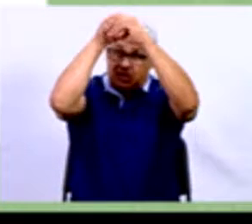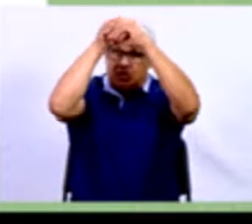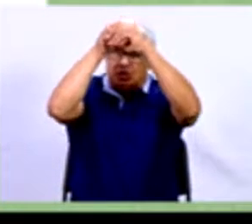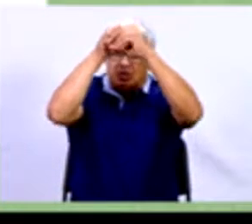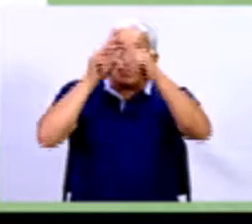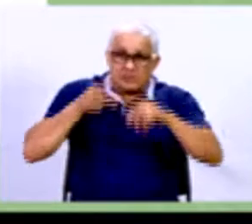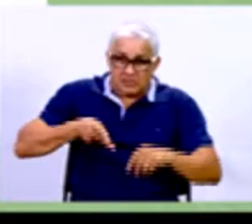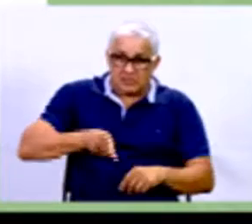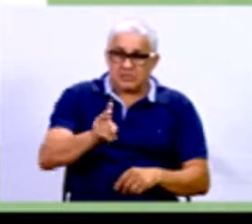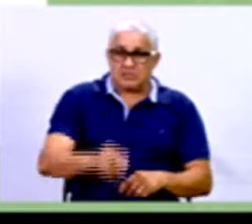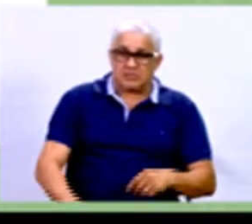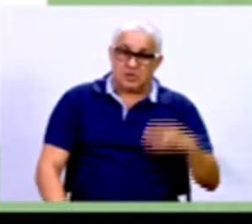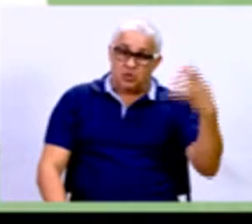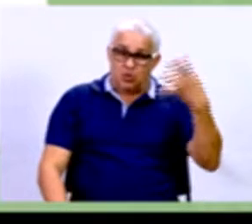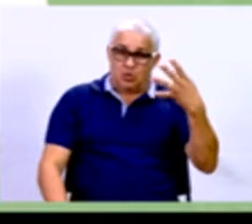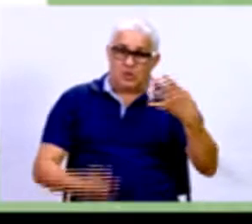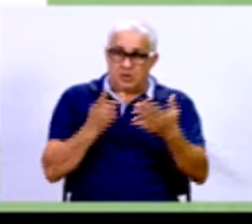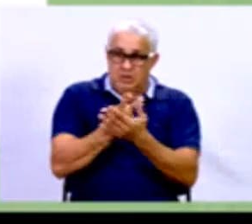certo? 4.